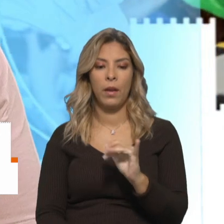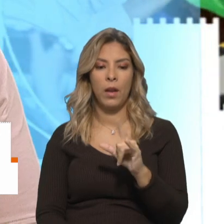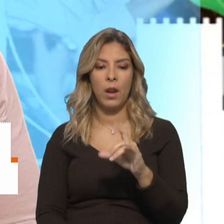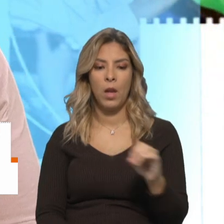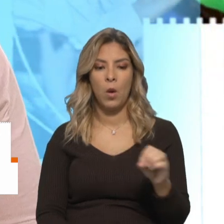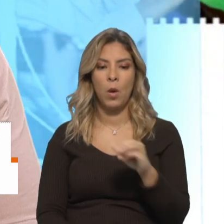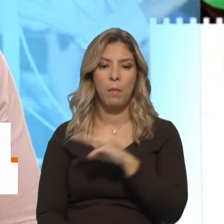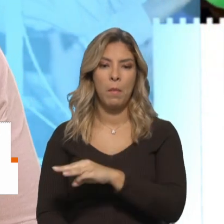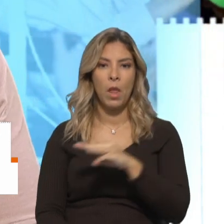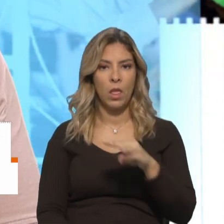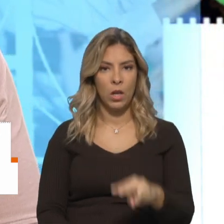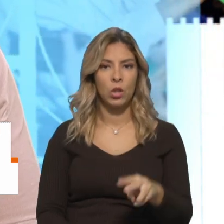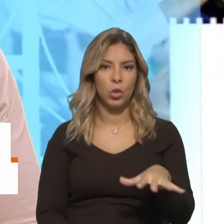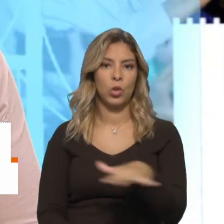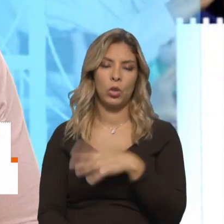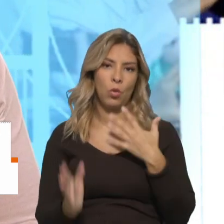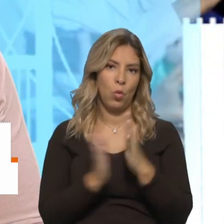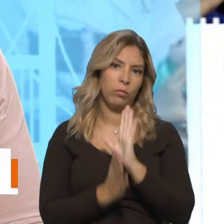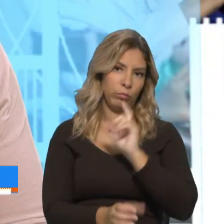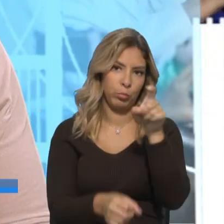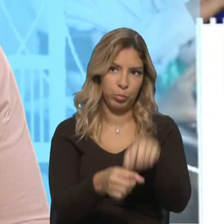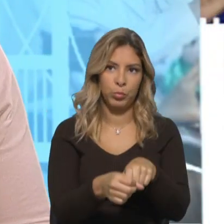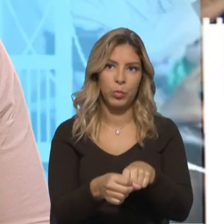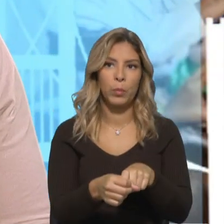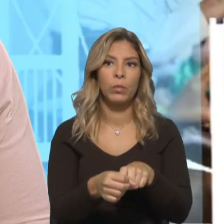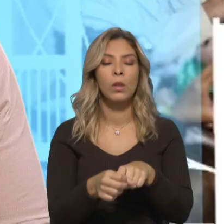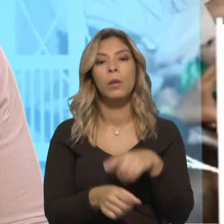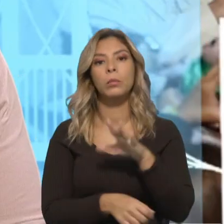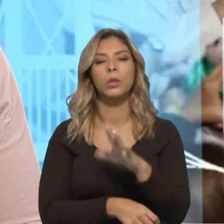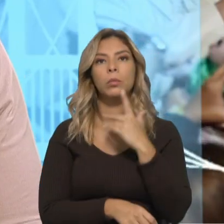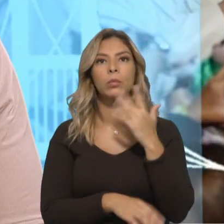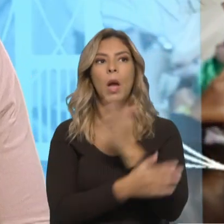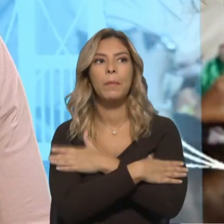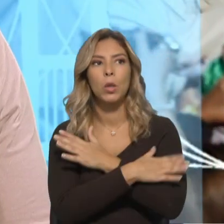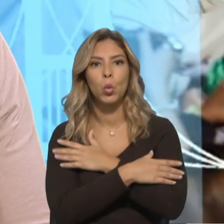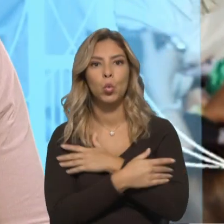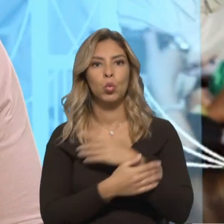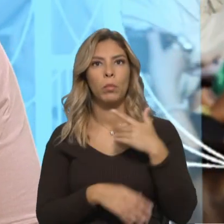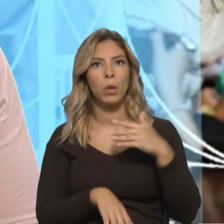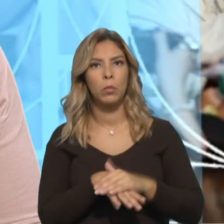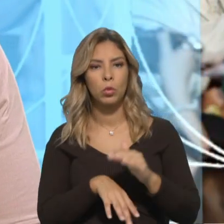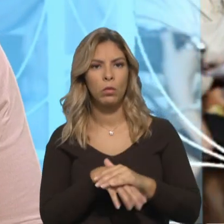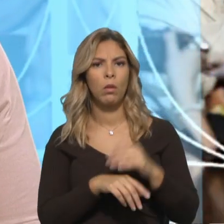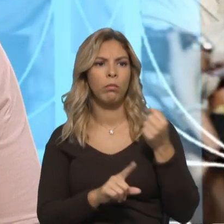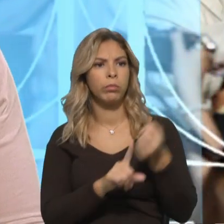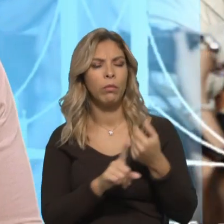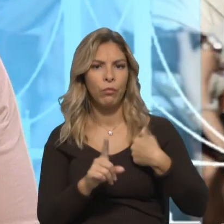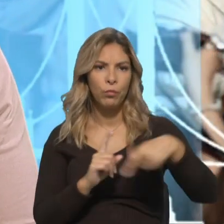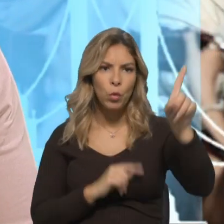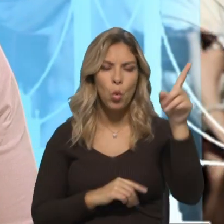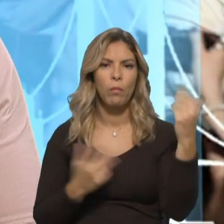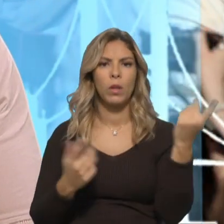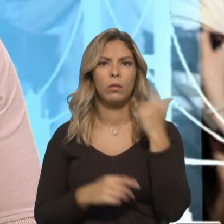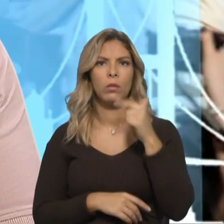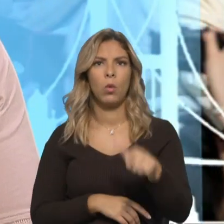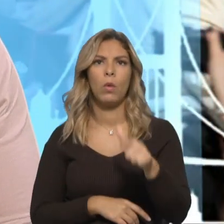paróquia, grupos jovens, isto tudo. Mas houve qualquer coisa mais por pessoas amigas e por testemunhos de missionários que lá passavam, tanto da casa